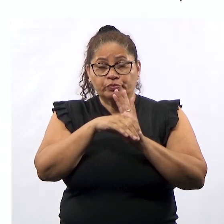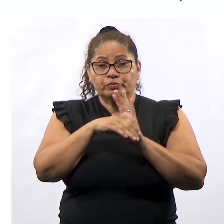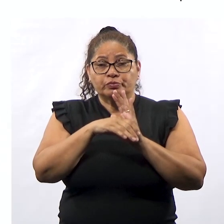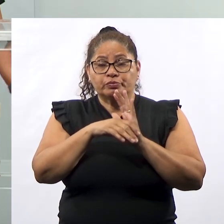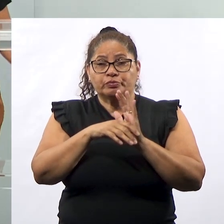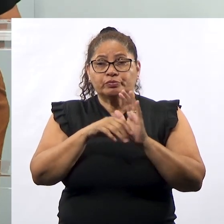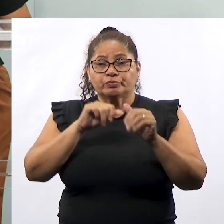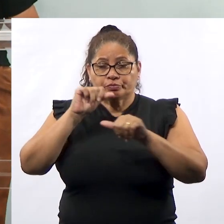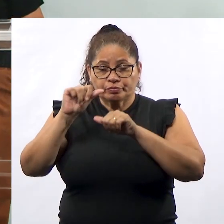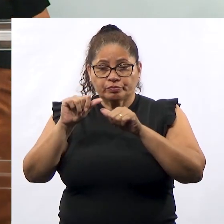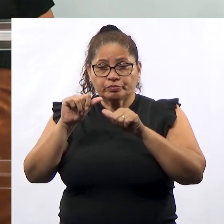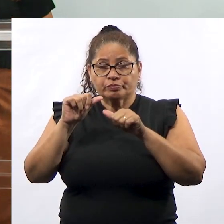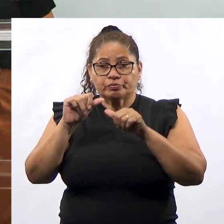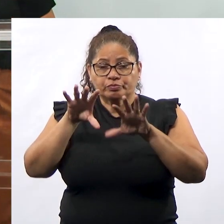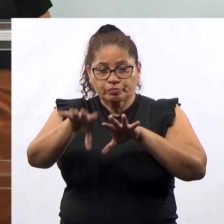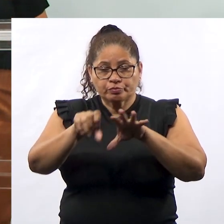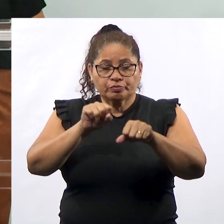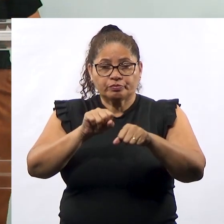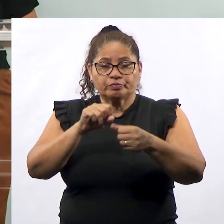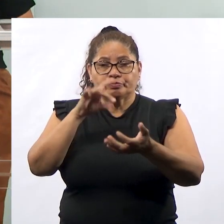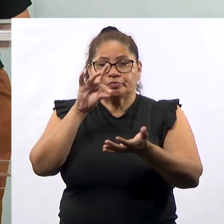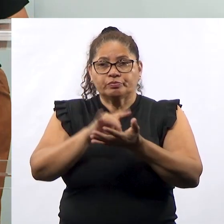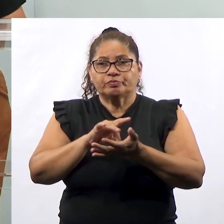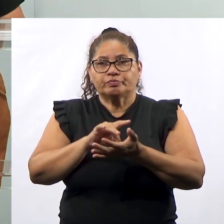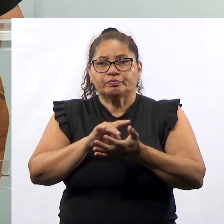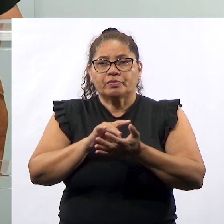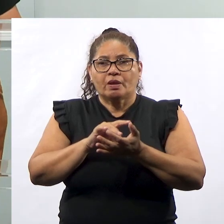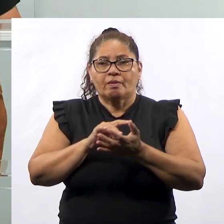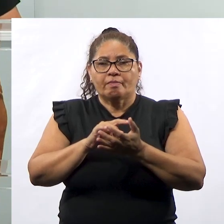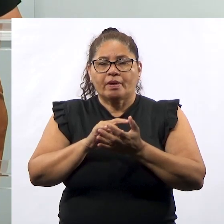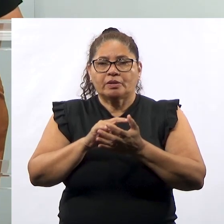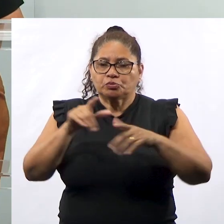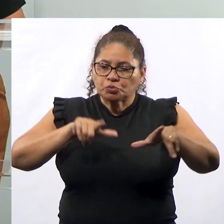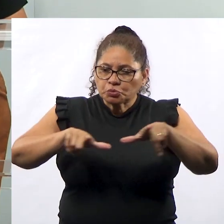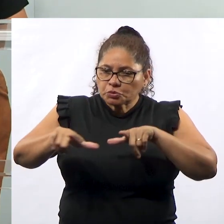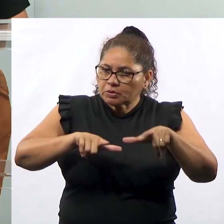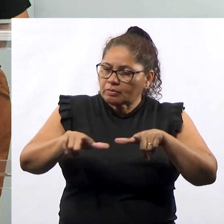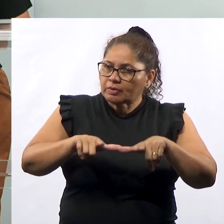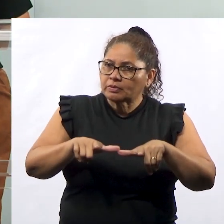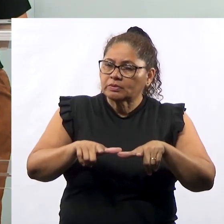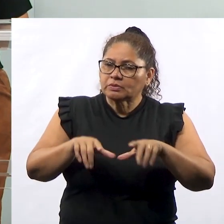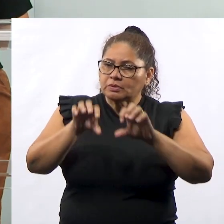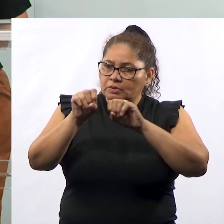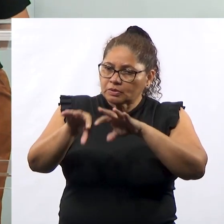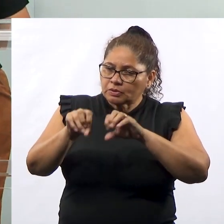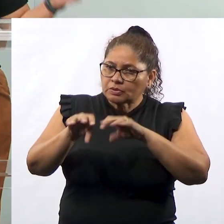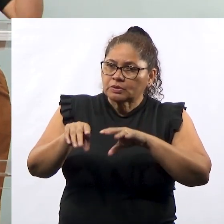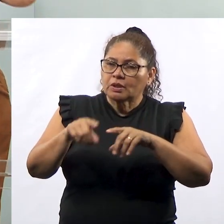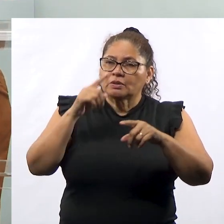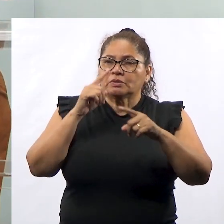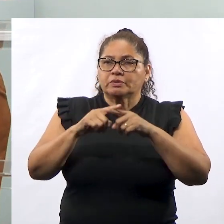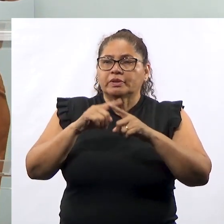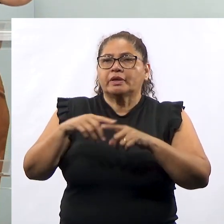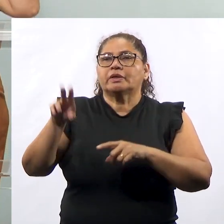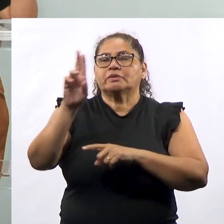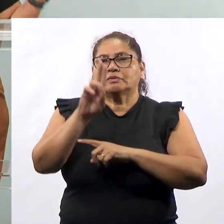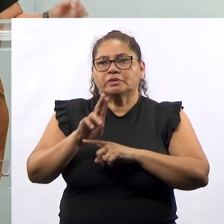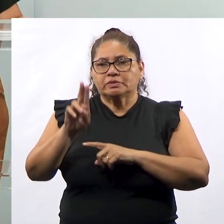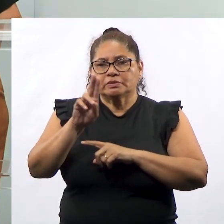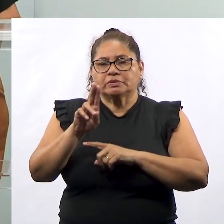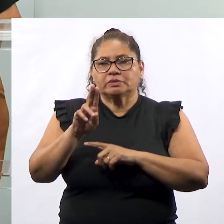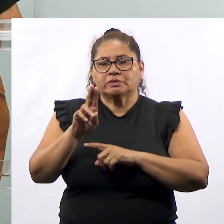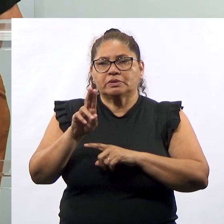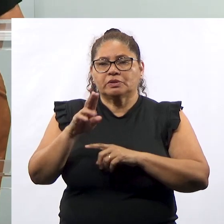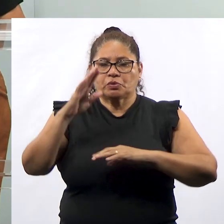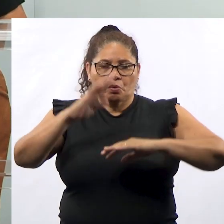de realidades, a gente não pensa num currículo apenas para o mercado de trabalho. Eu vou ensinar isso porque ele vai utilizar na